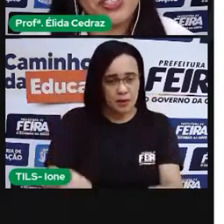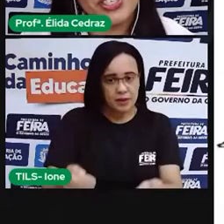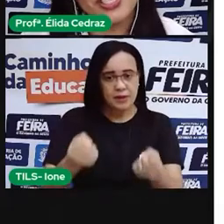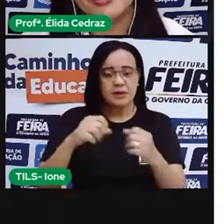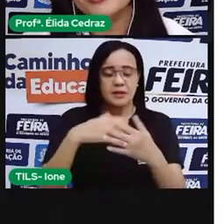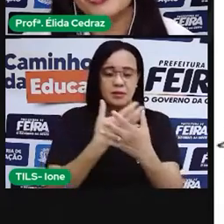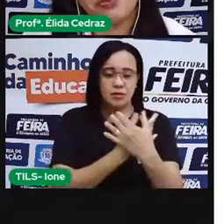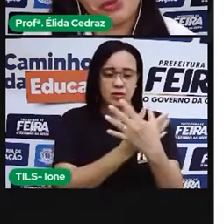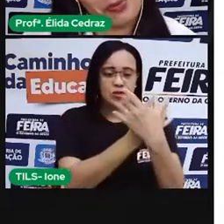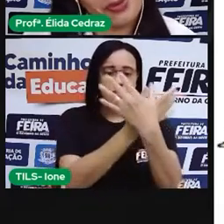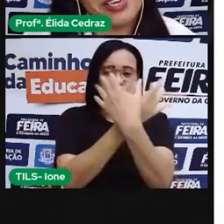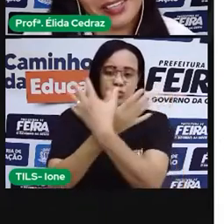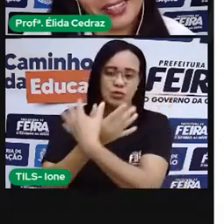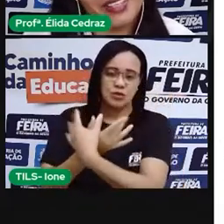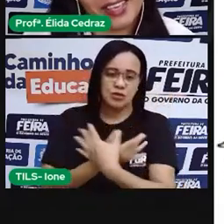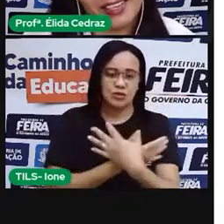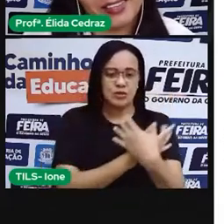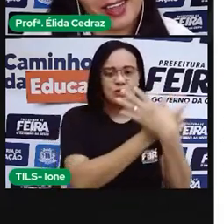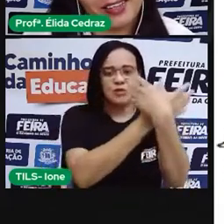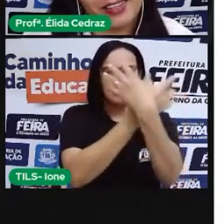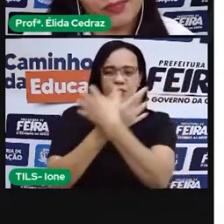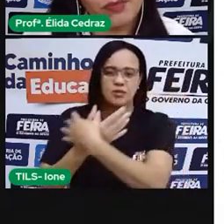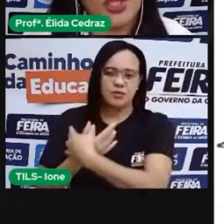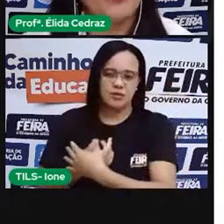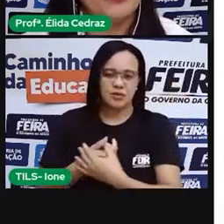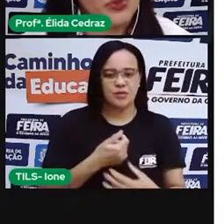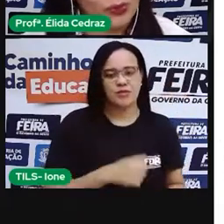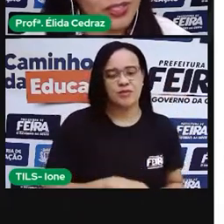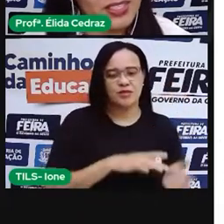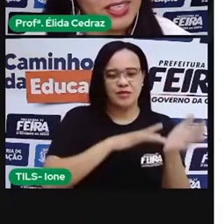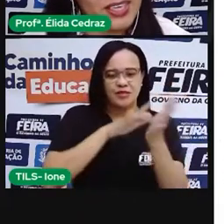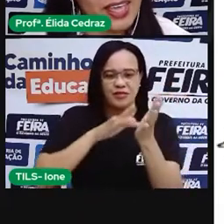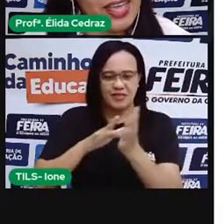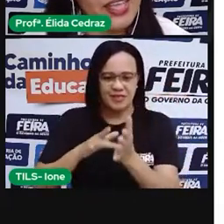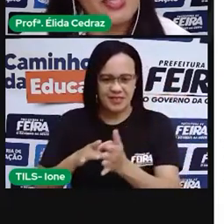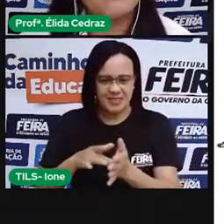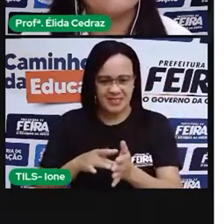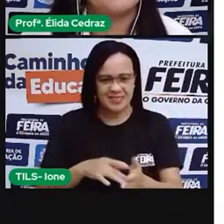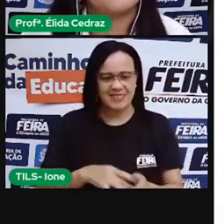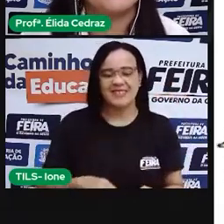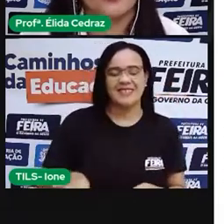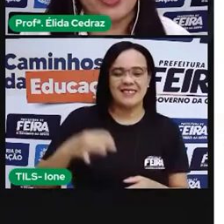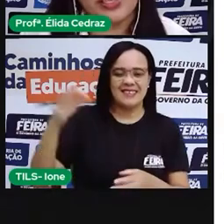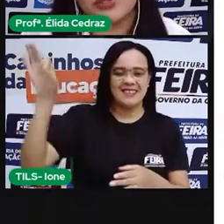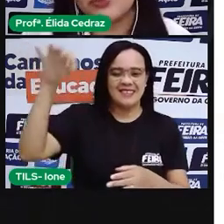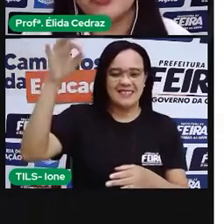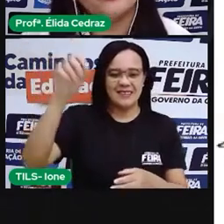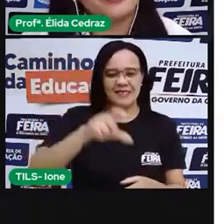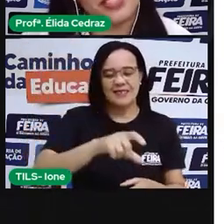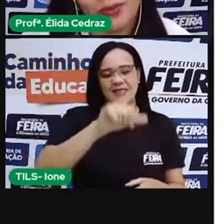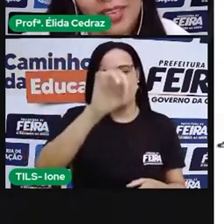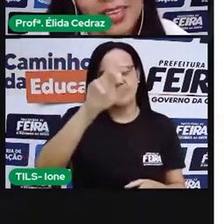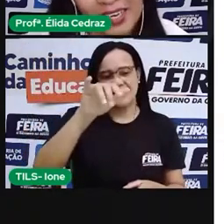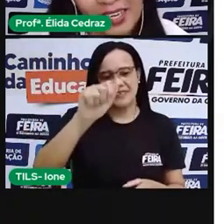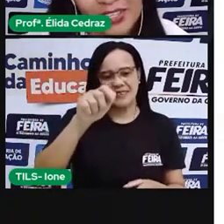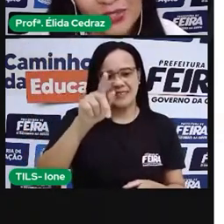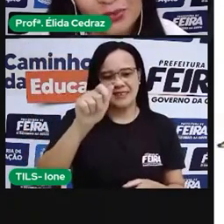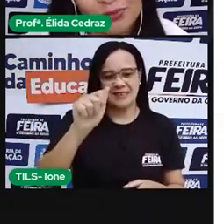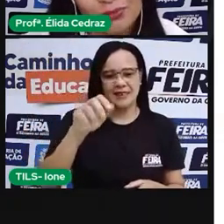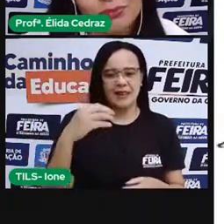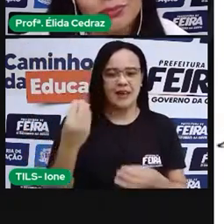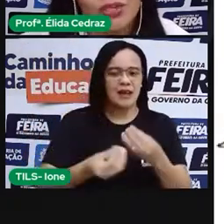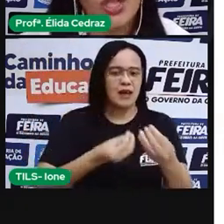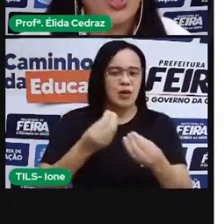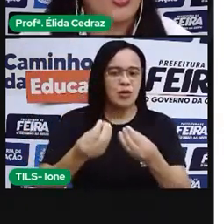que fingir de borboleta na entrada. Dona Cigarra fica tocando o seu